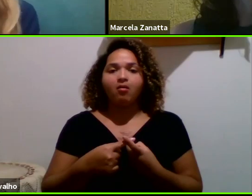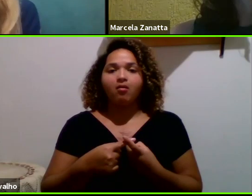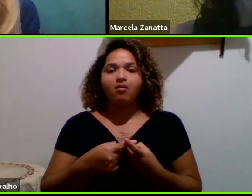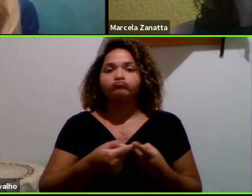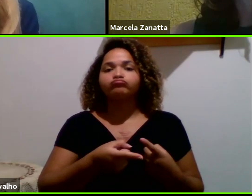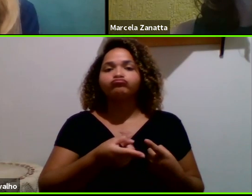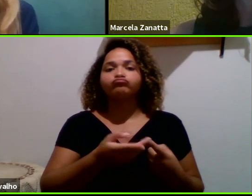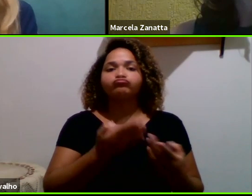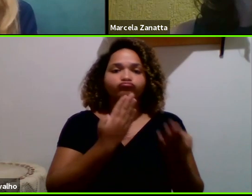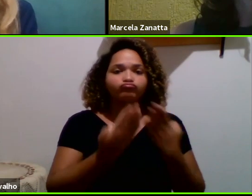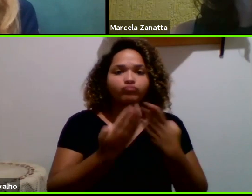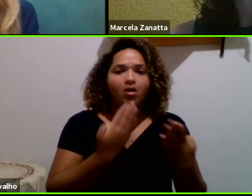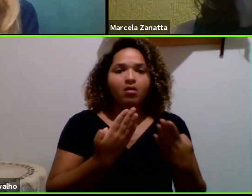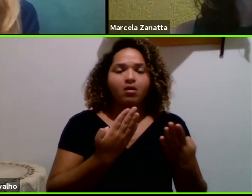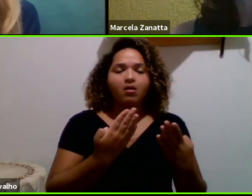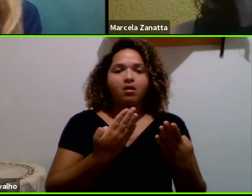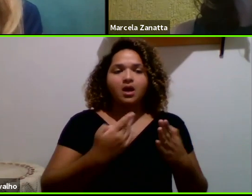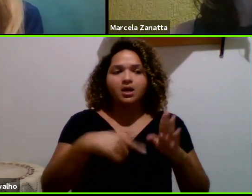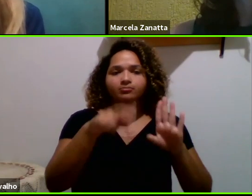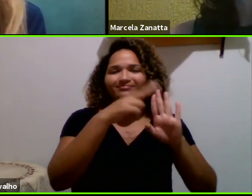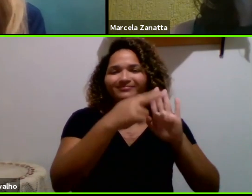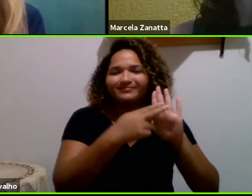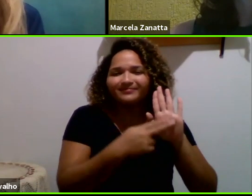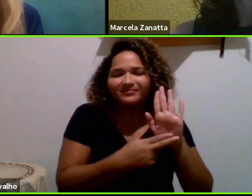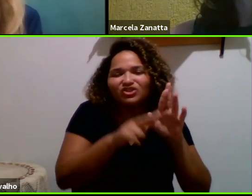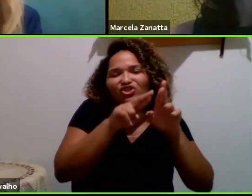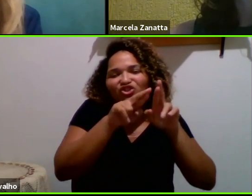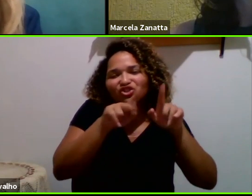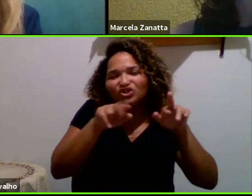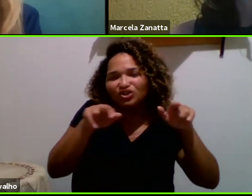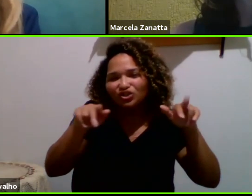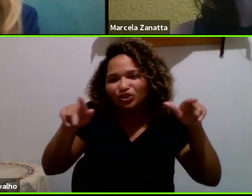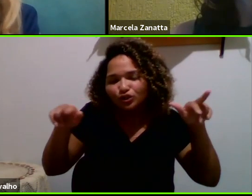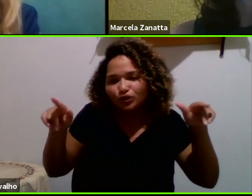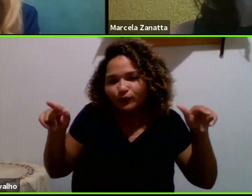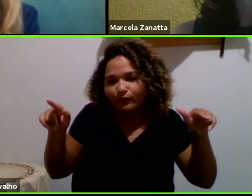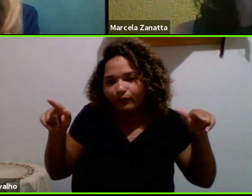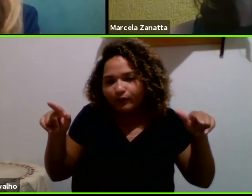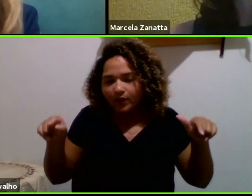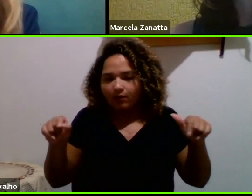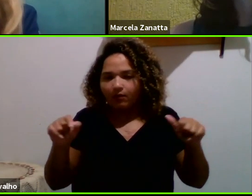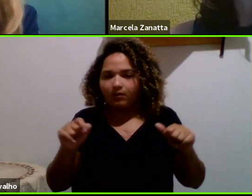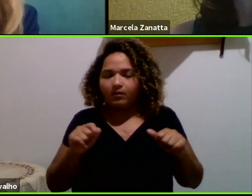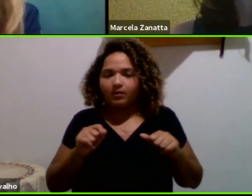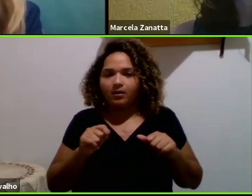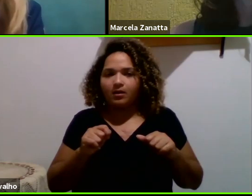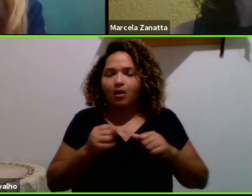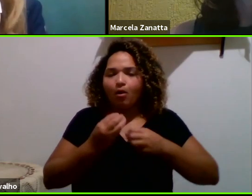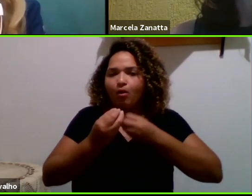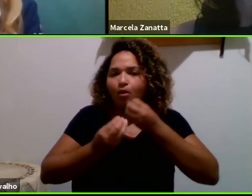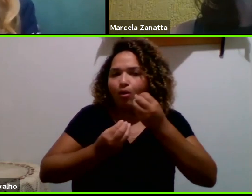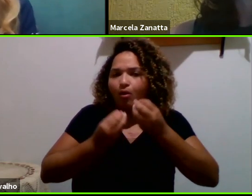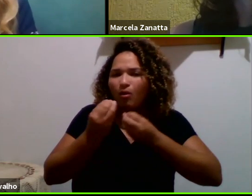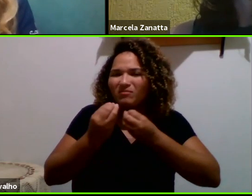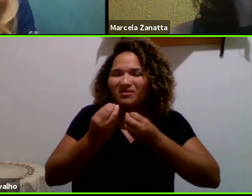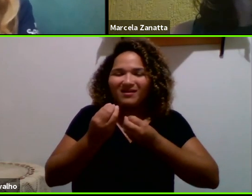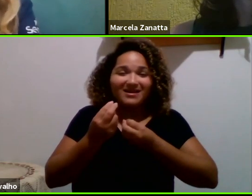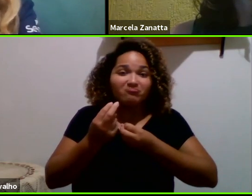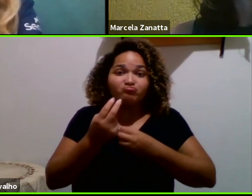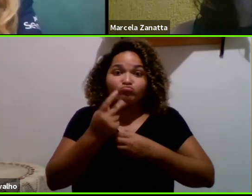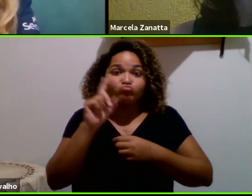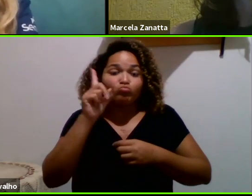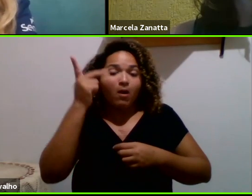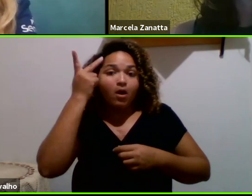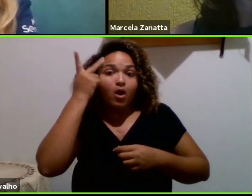que fomentam as diferentes posições ou as posições não